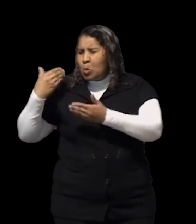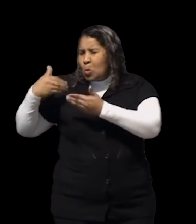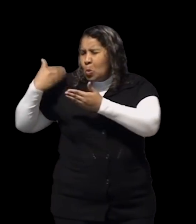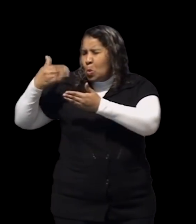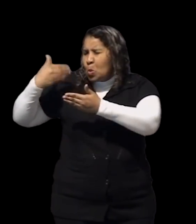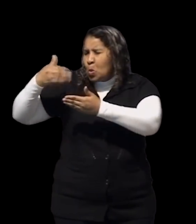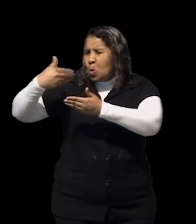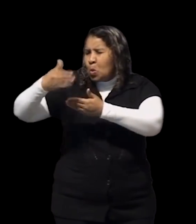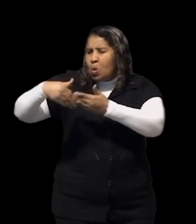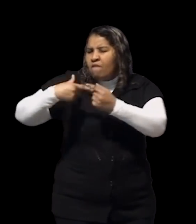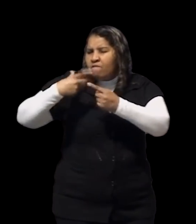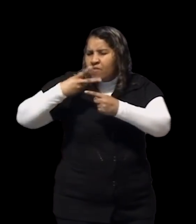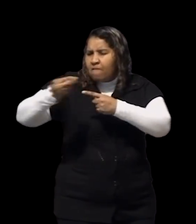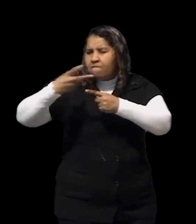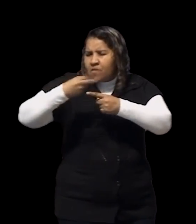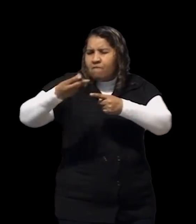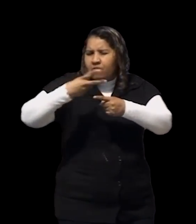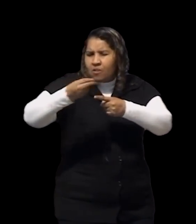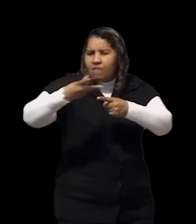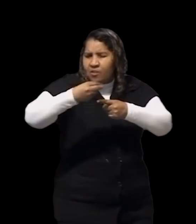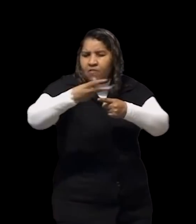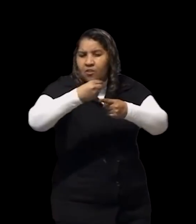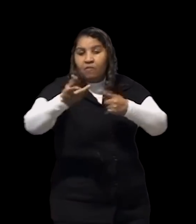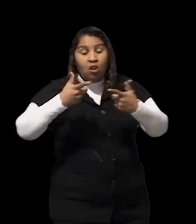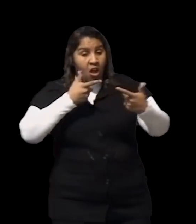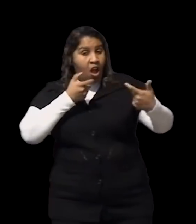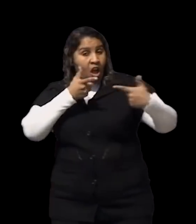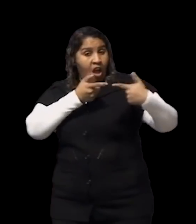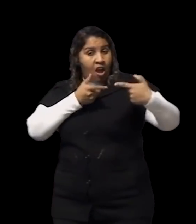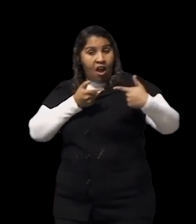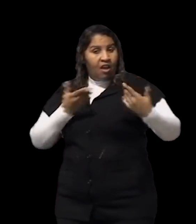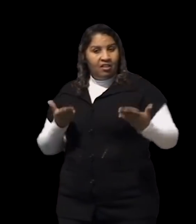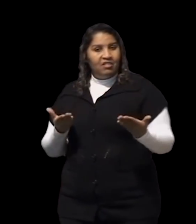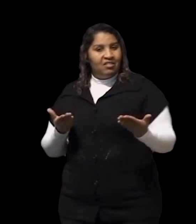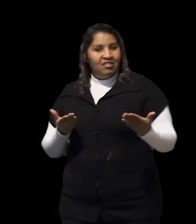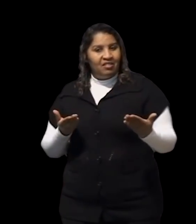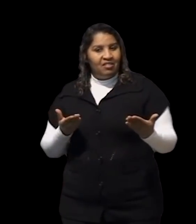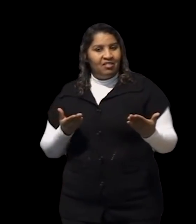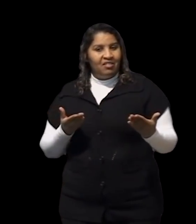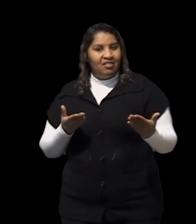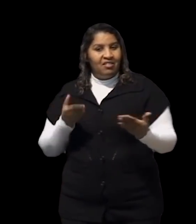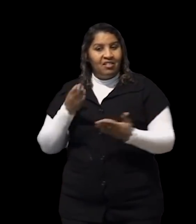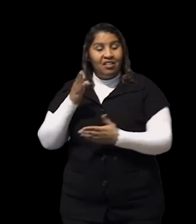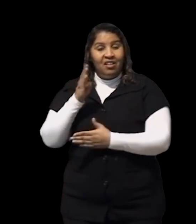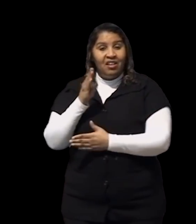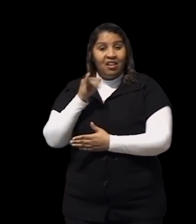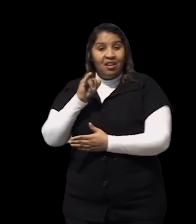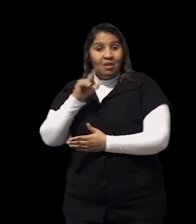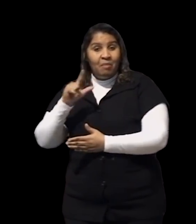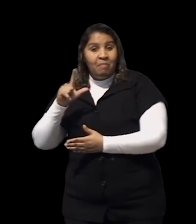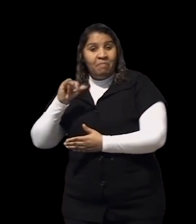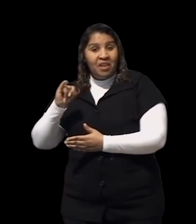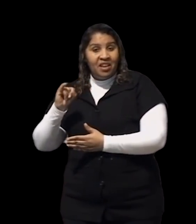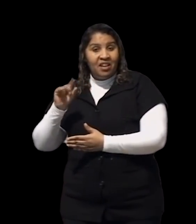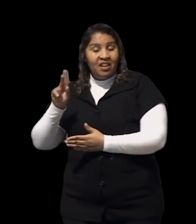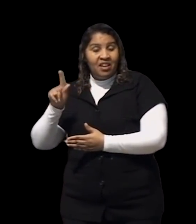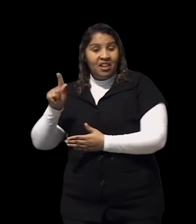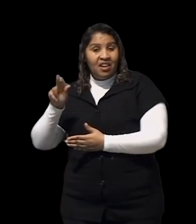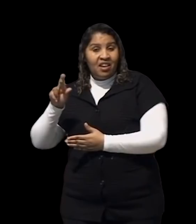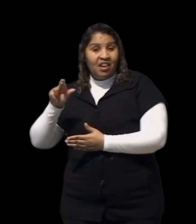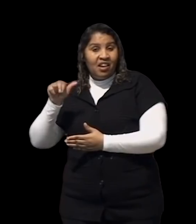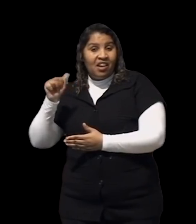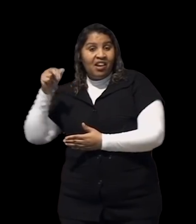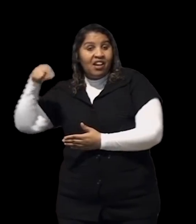dois Evangelista do nosso tempo no século passado ele com 40 anos já tinha pregado para o mundo